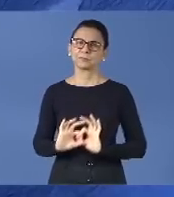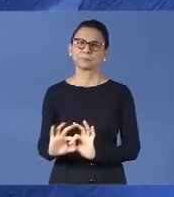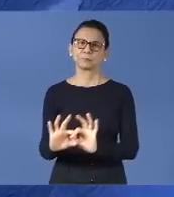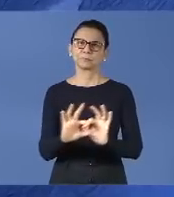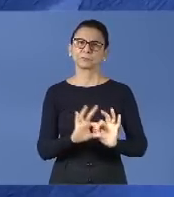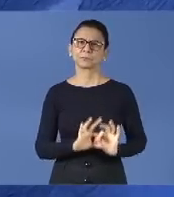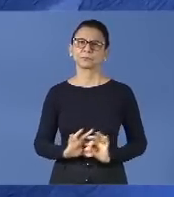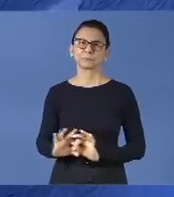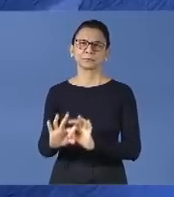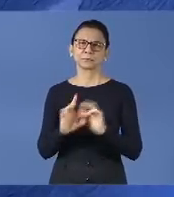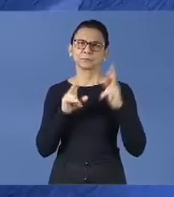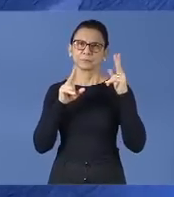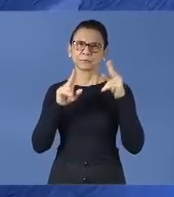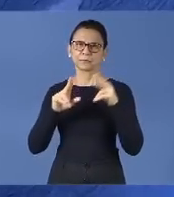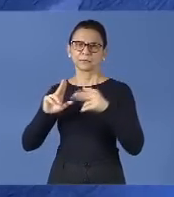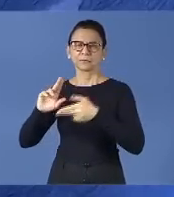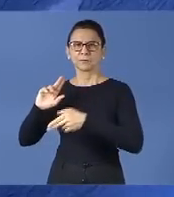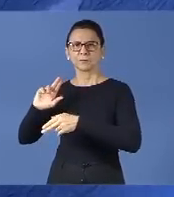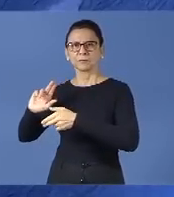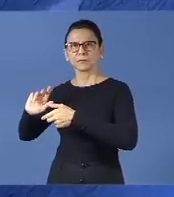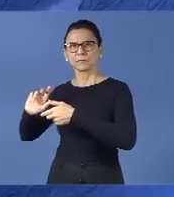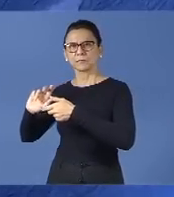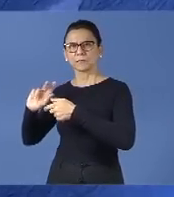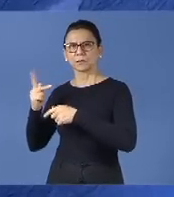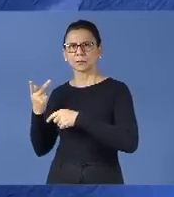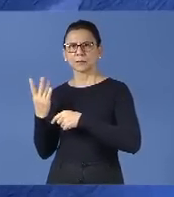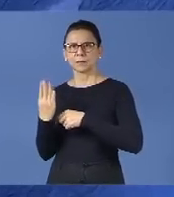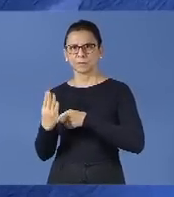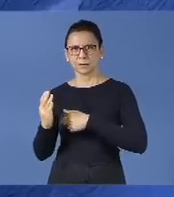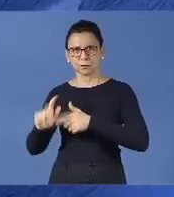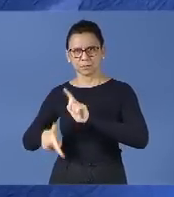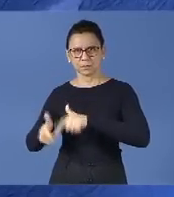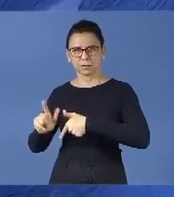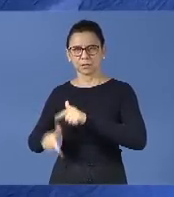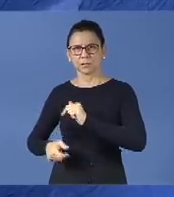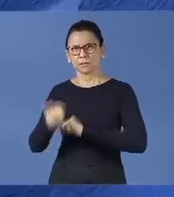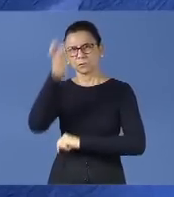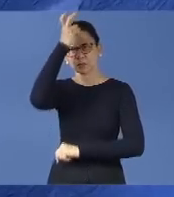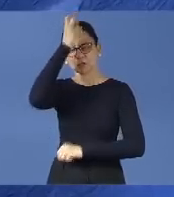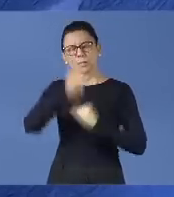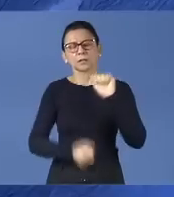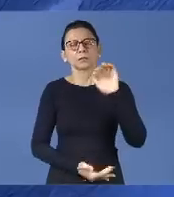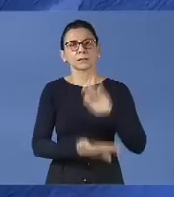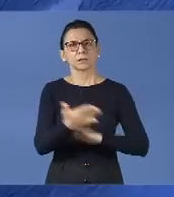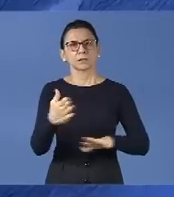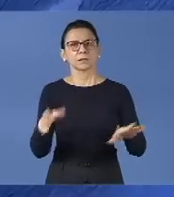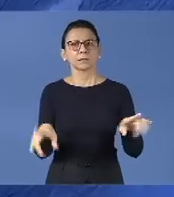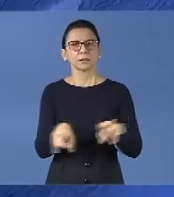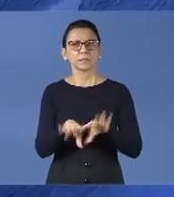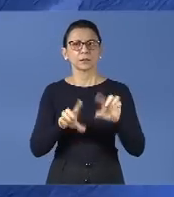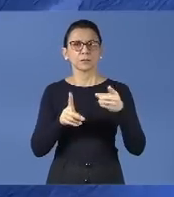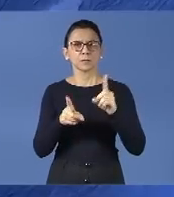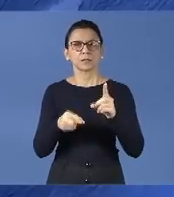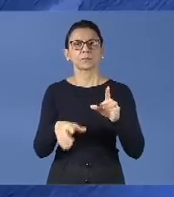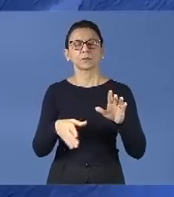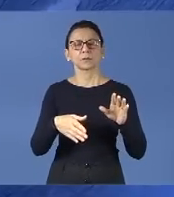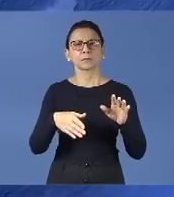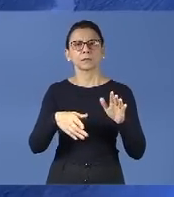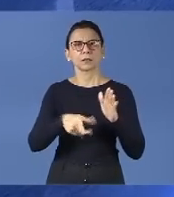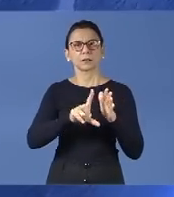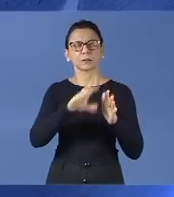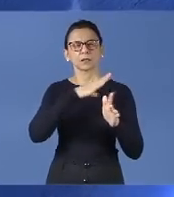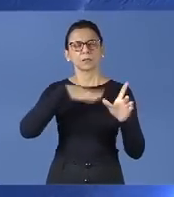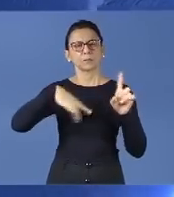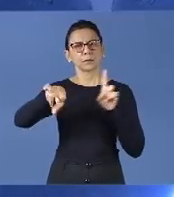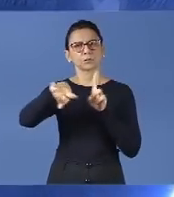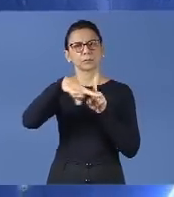e comunhão, como viveram os hebreus na saída do Egito e os discípulos com o Senhor Jesus na véspera de sua morte